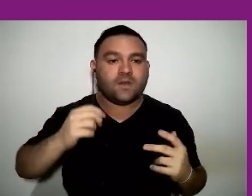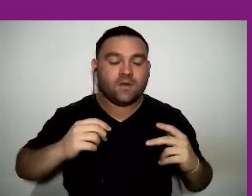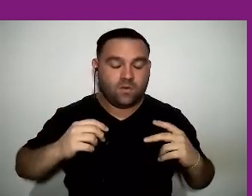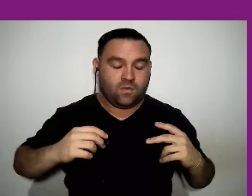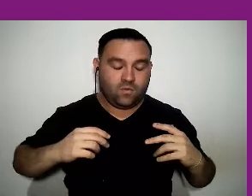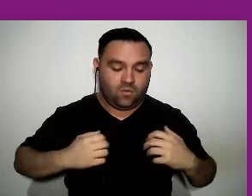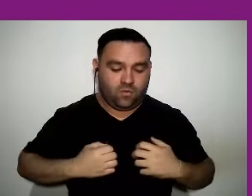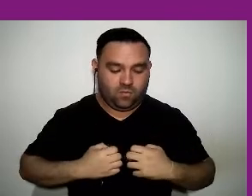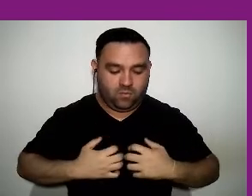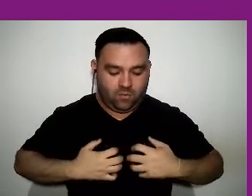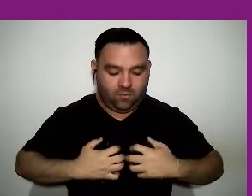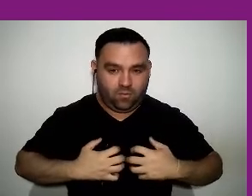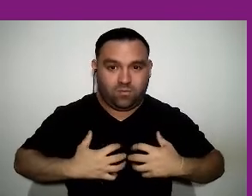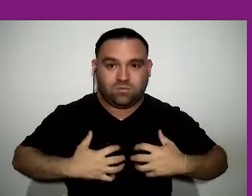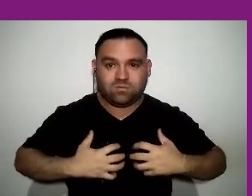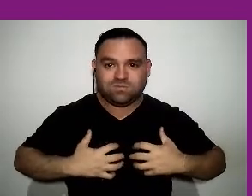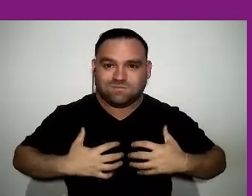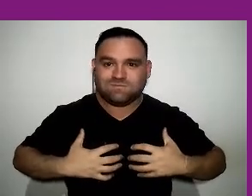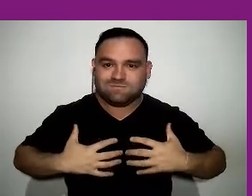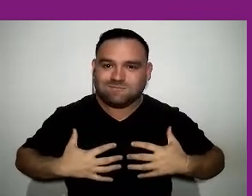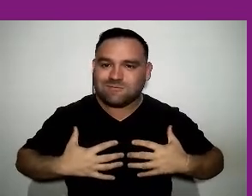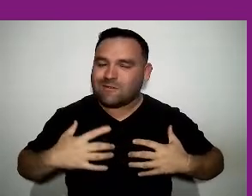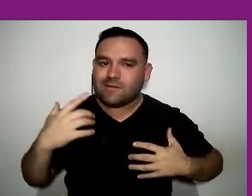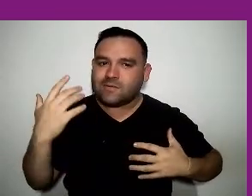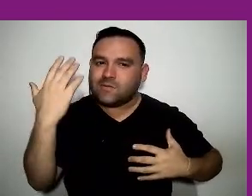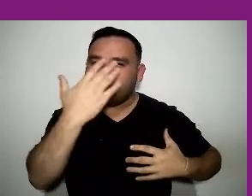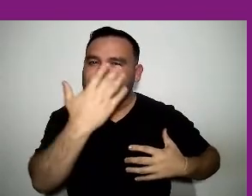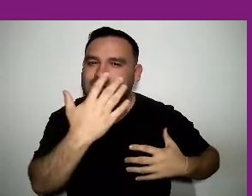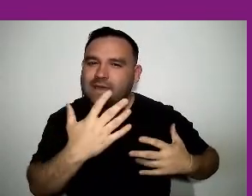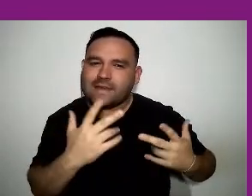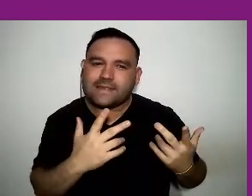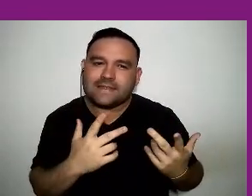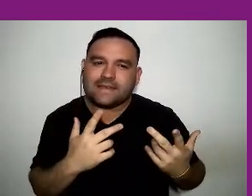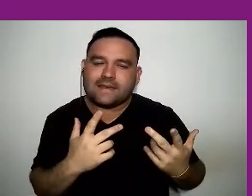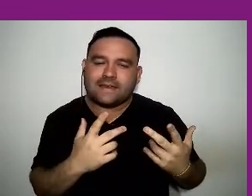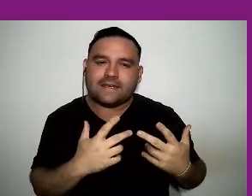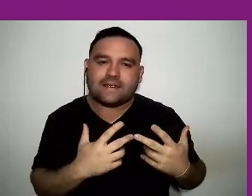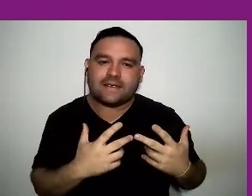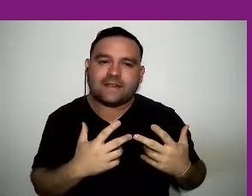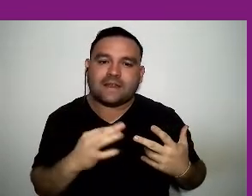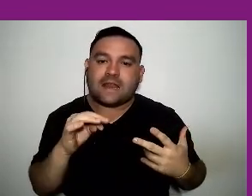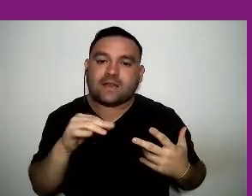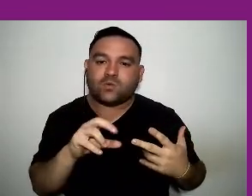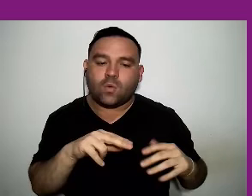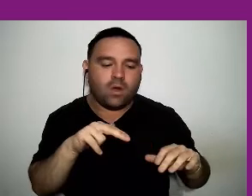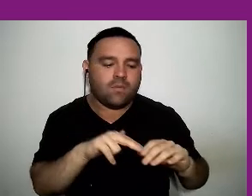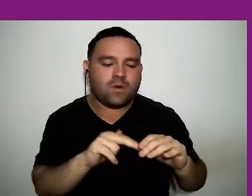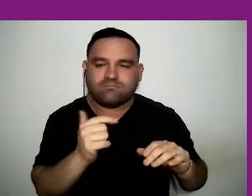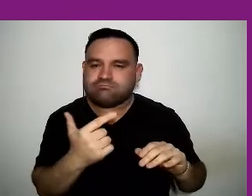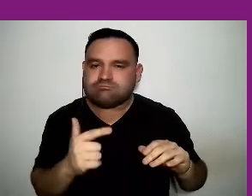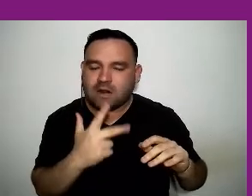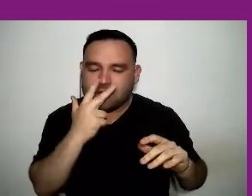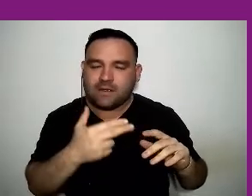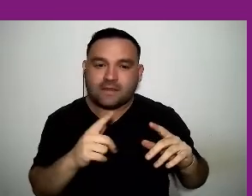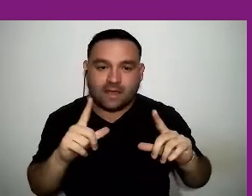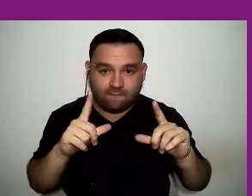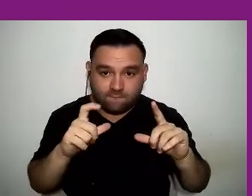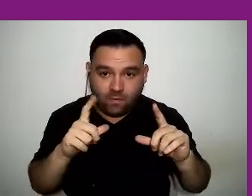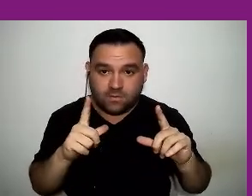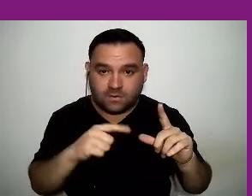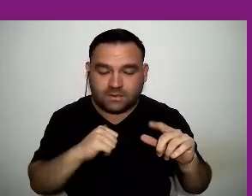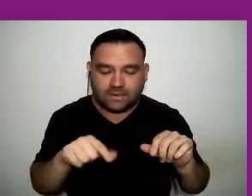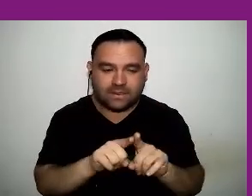ele vai se abrindo. A gente não viu grandes hiperdistensões na tomo, quando você fotografa